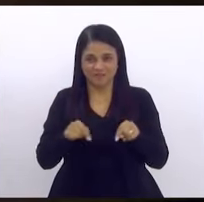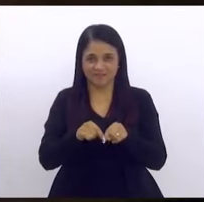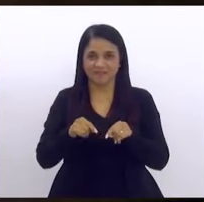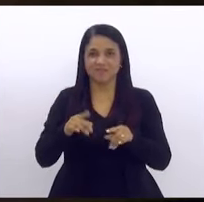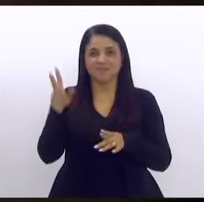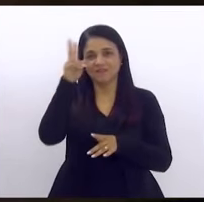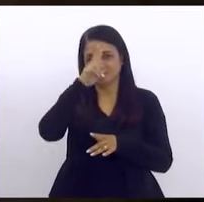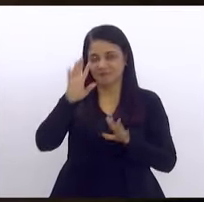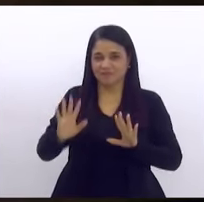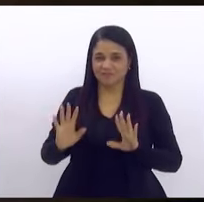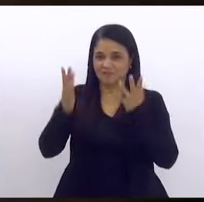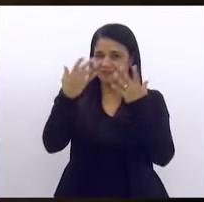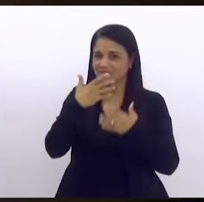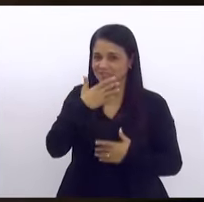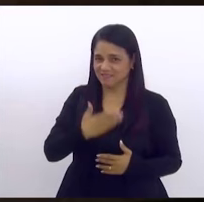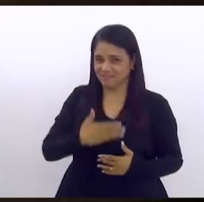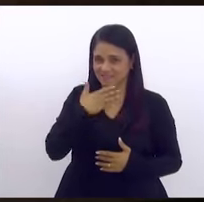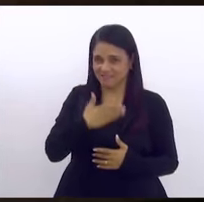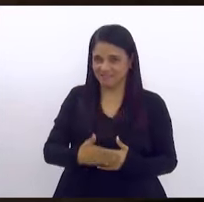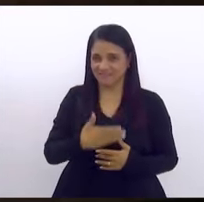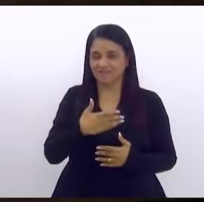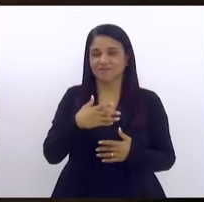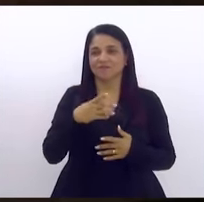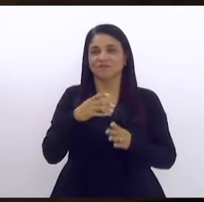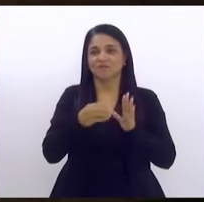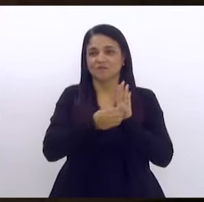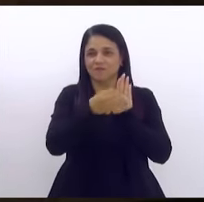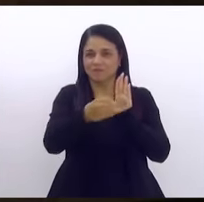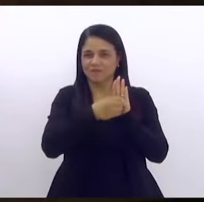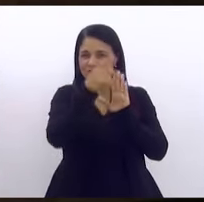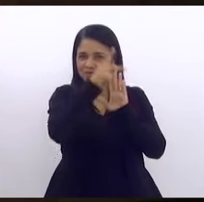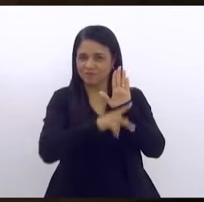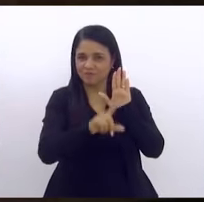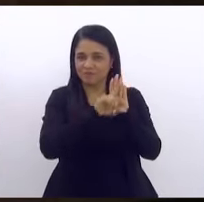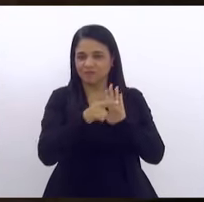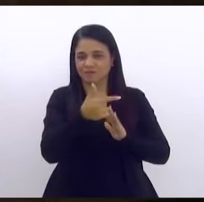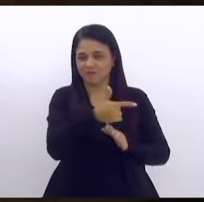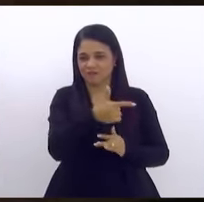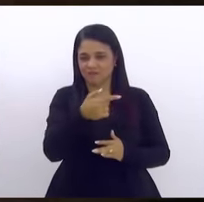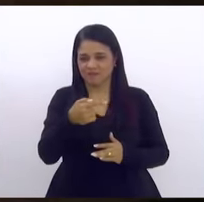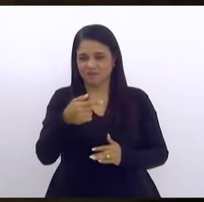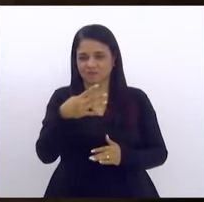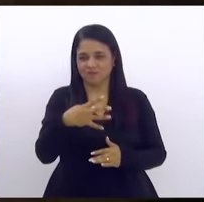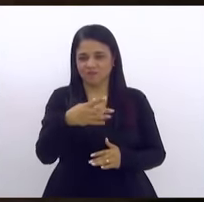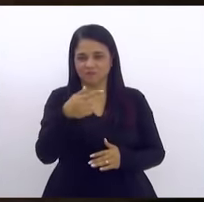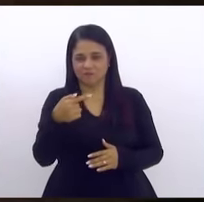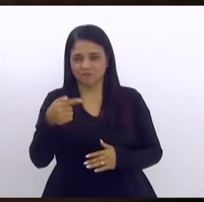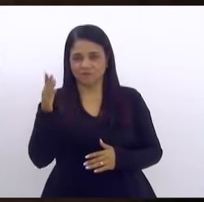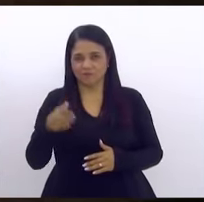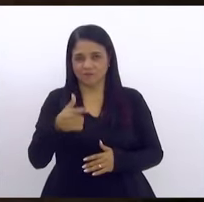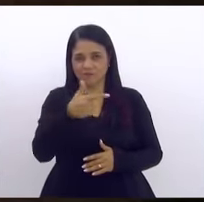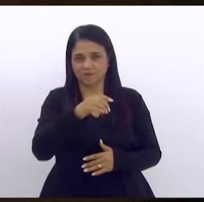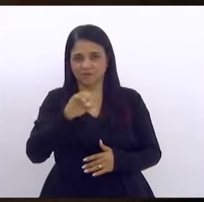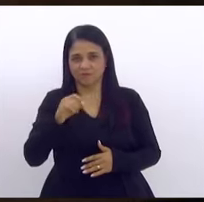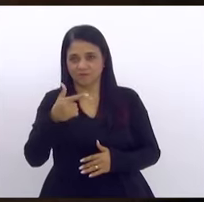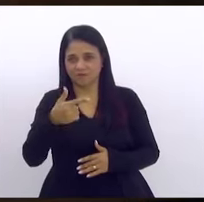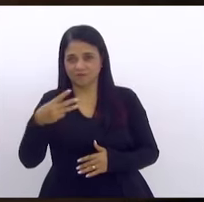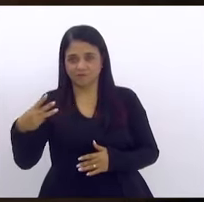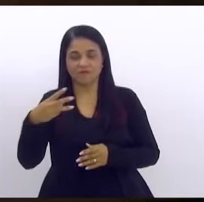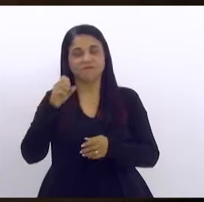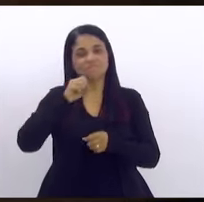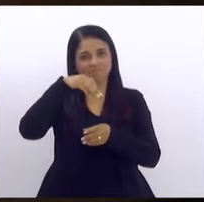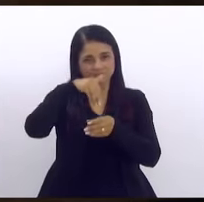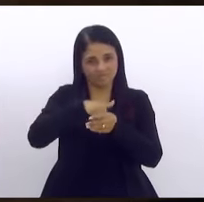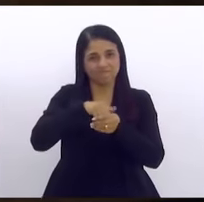festas natalinas. Parecer do projeto de lei 2742 de 23 é favorável,